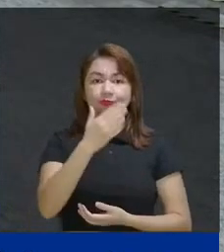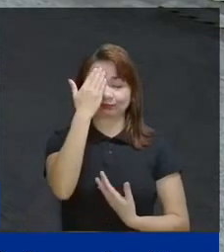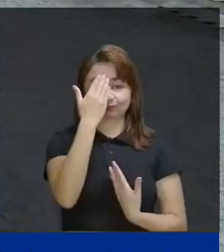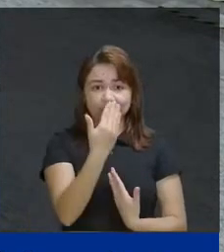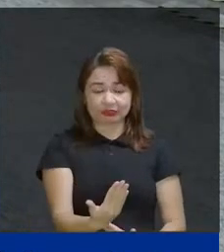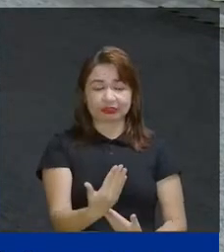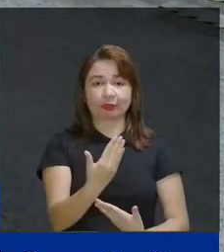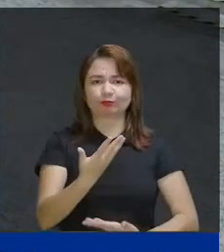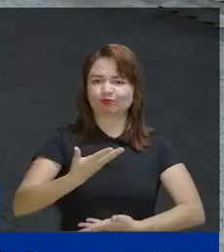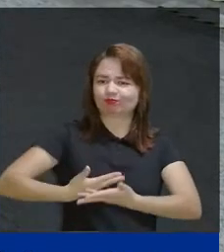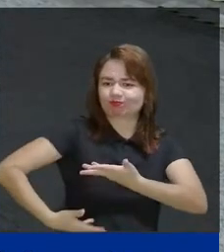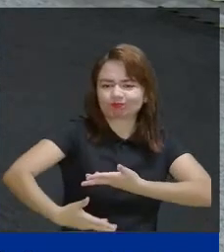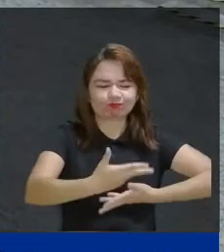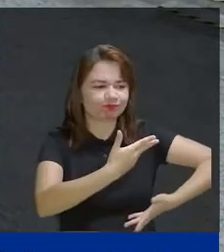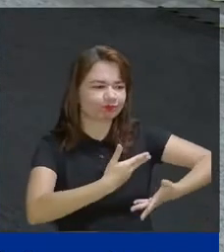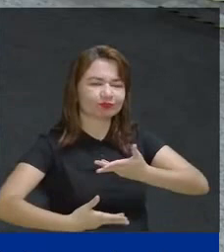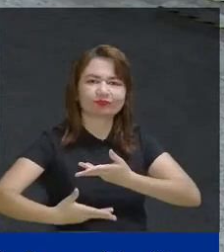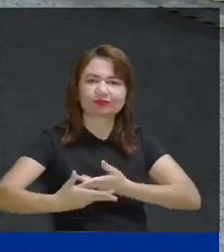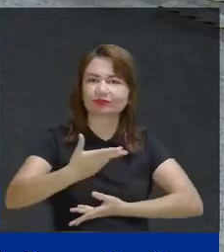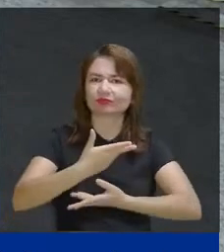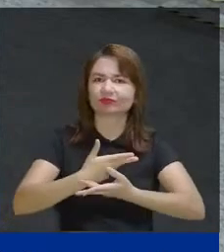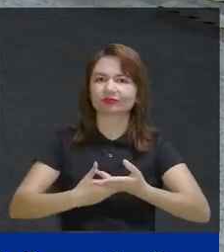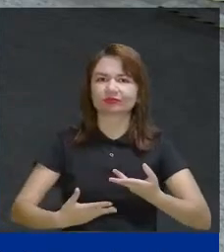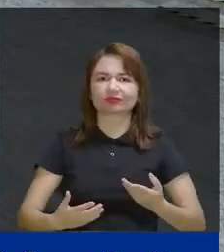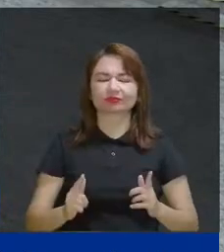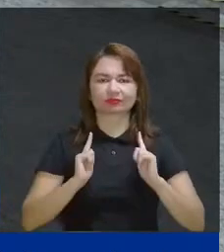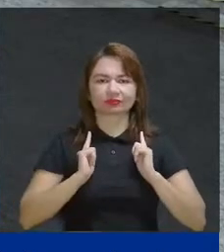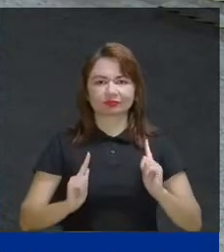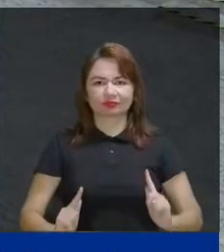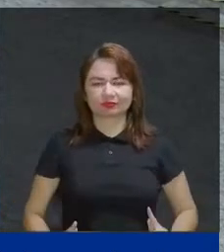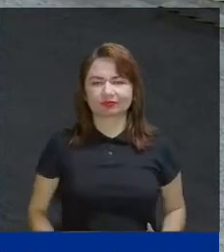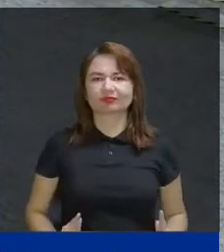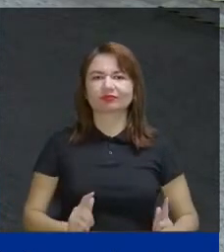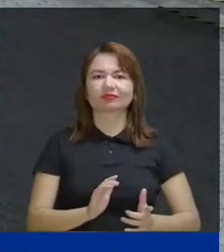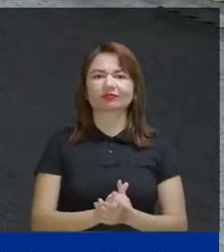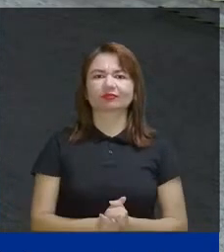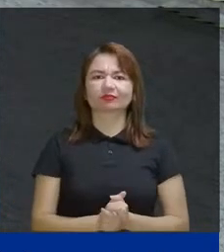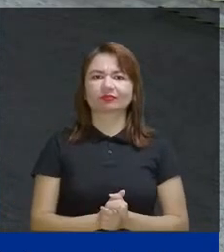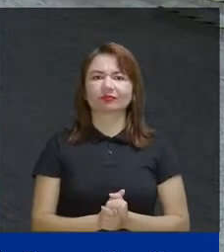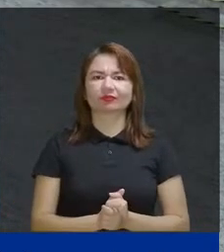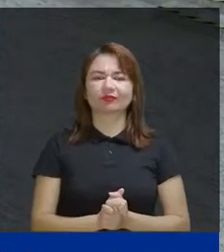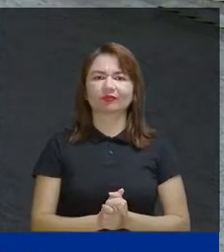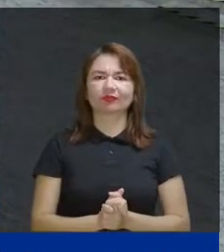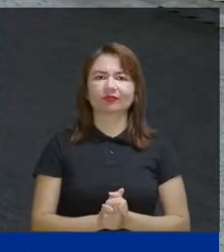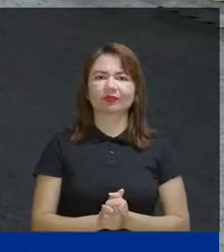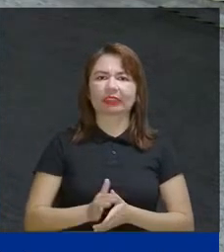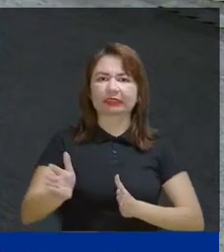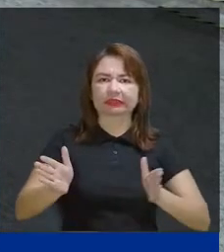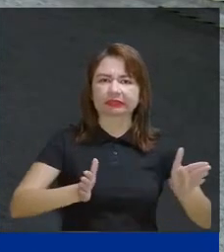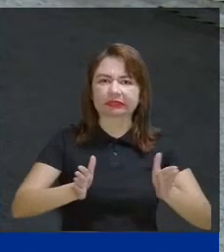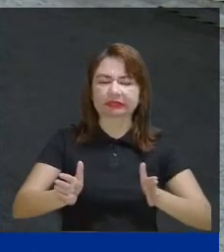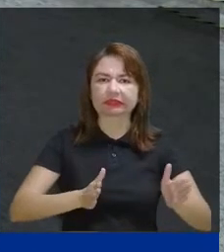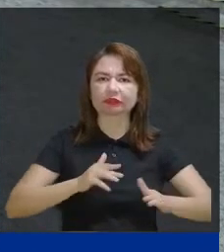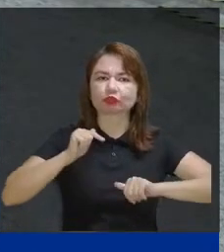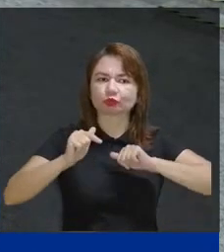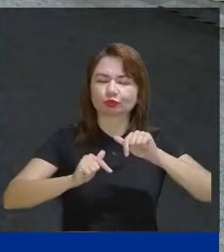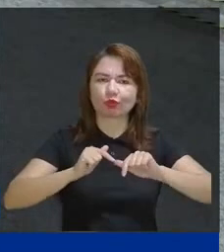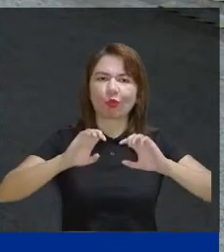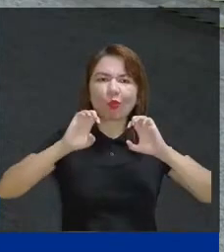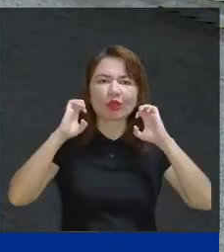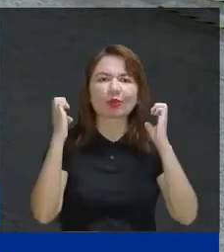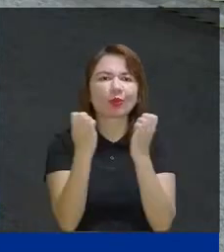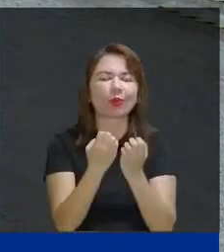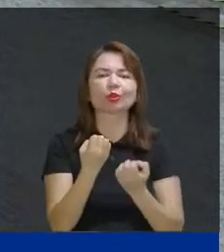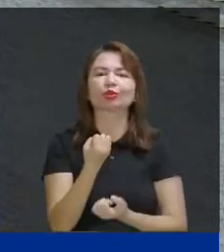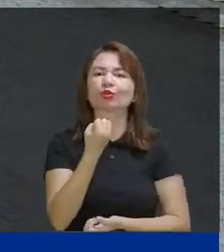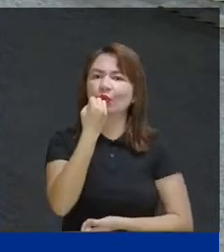o envolvimento da gestão na viabilidade de um encontro tão importante. Então, os